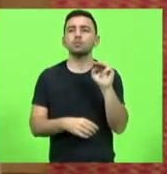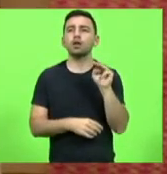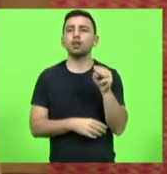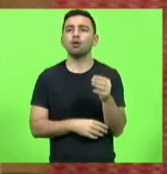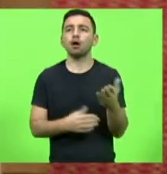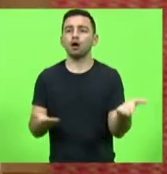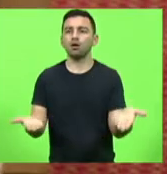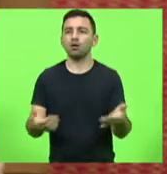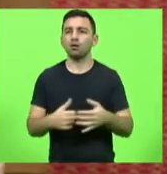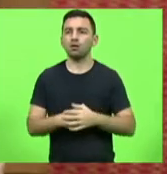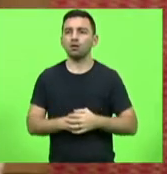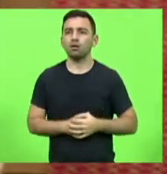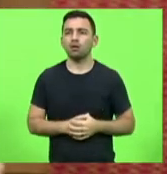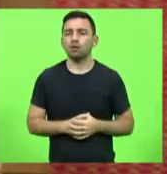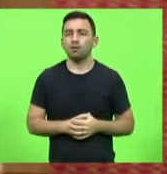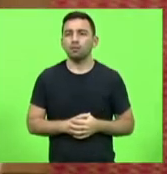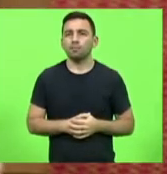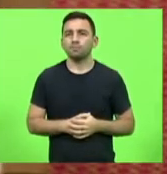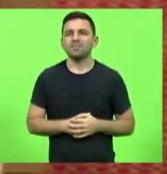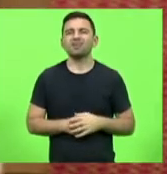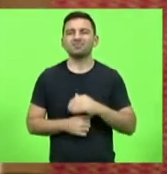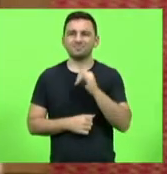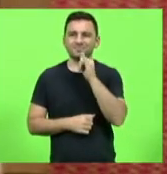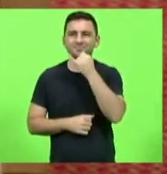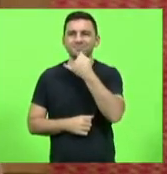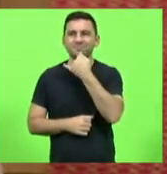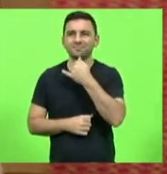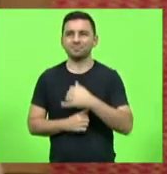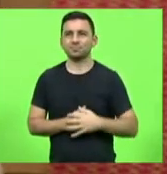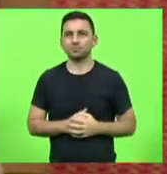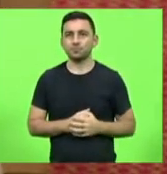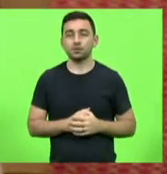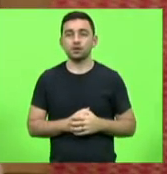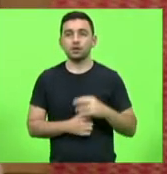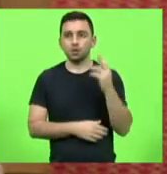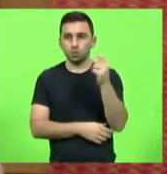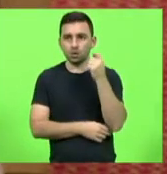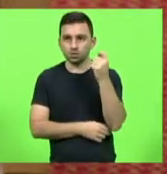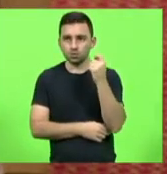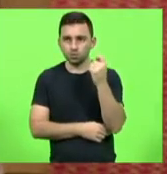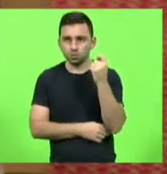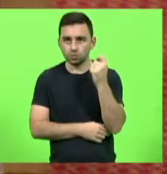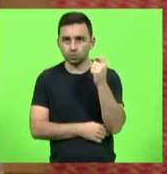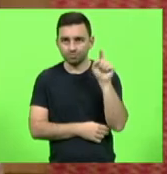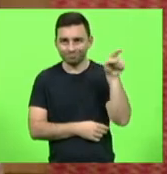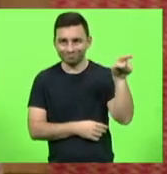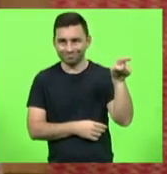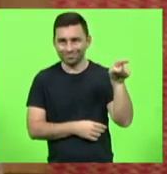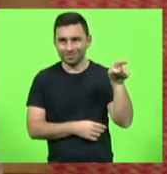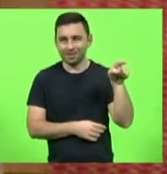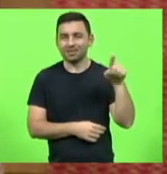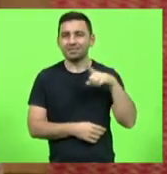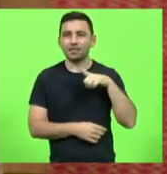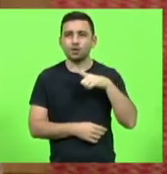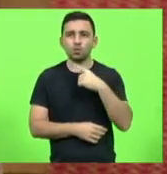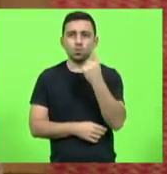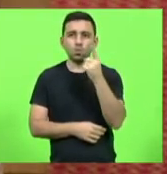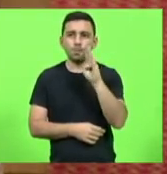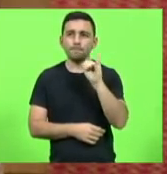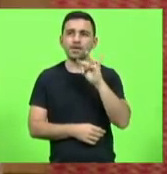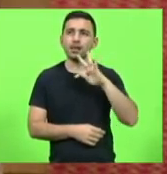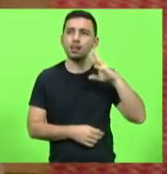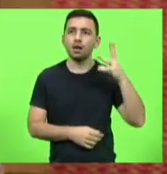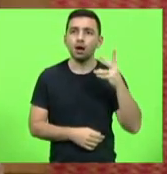Milton. É lamentável. O Rio Grande do Sul tem hoje 1 bilhão em